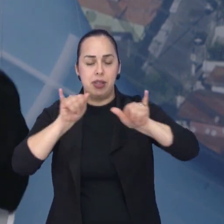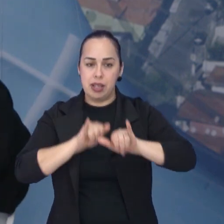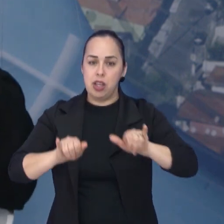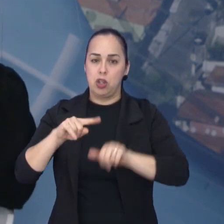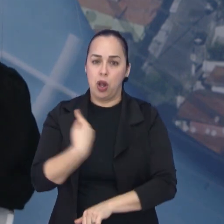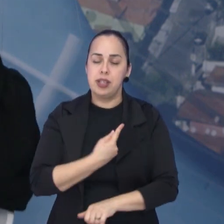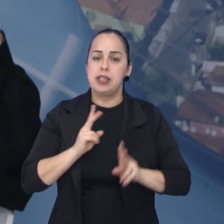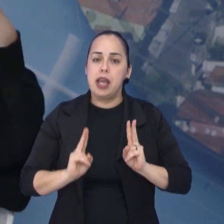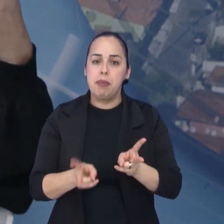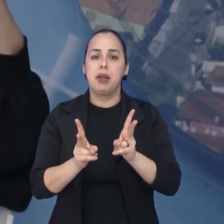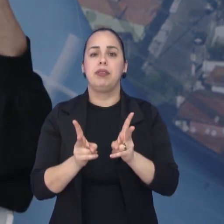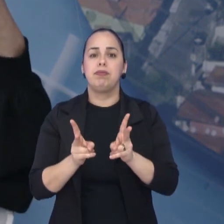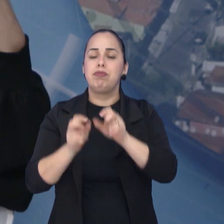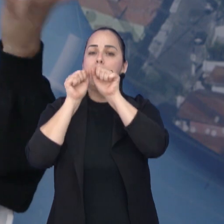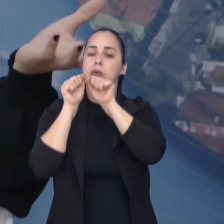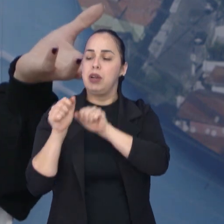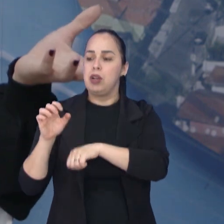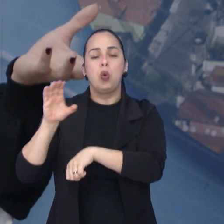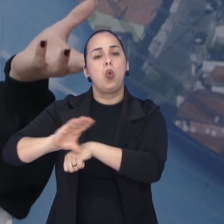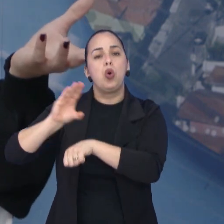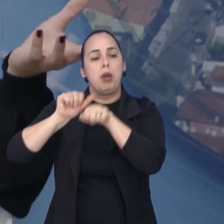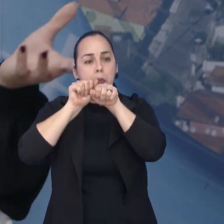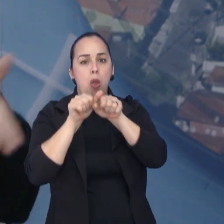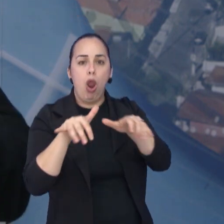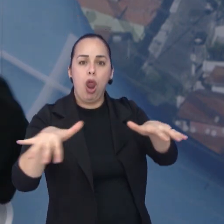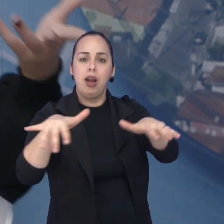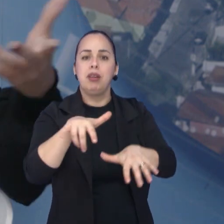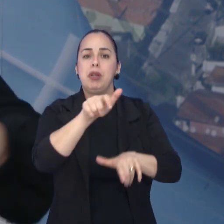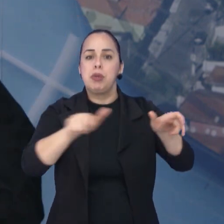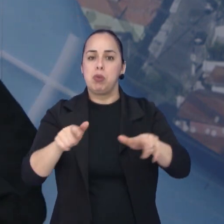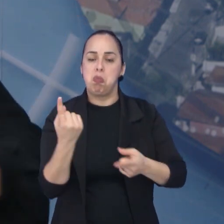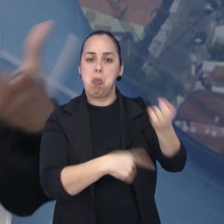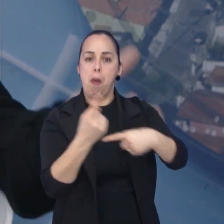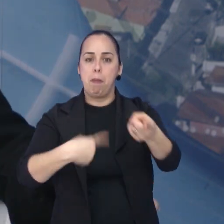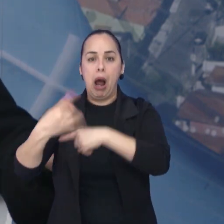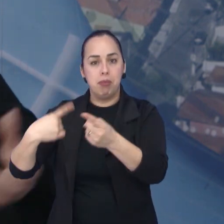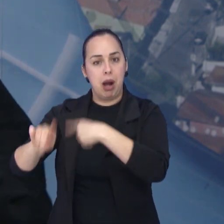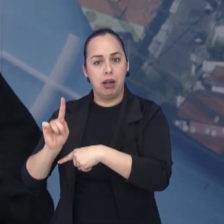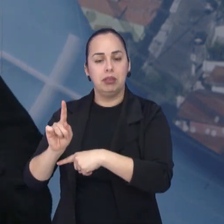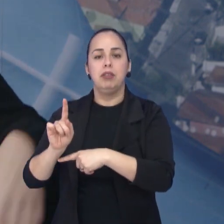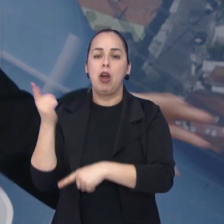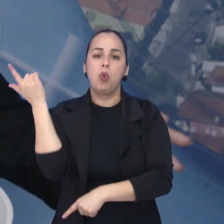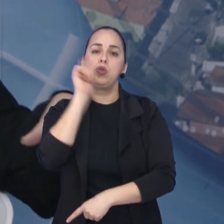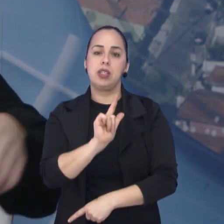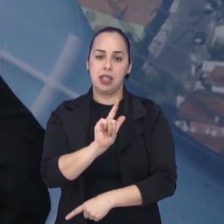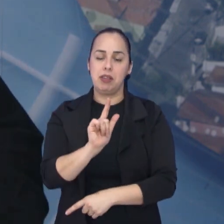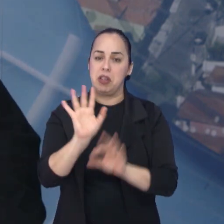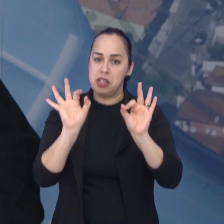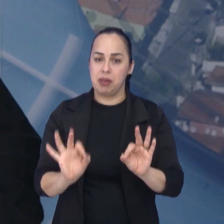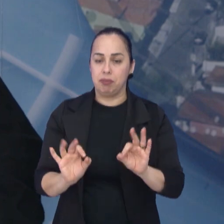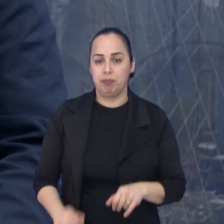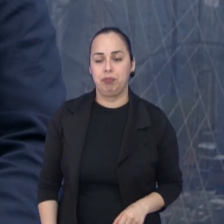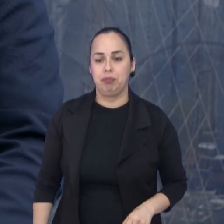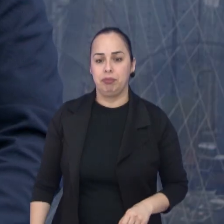vez mais nessas pessoas para que a gente tenha cases de sucesso, né? E não tenha negócios que não vão dar certo para a gente voltar à estaca